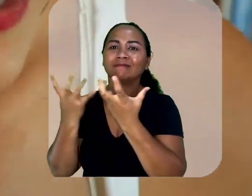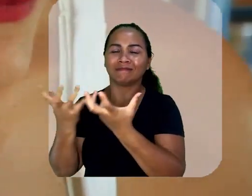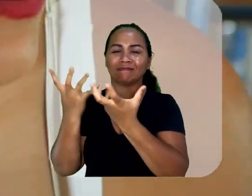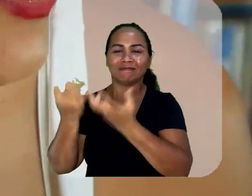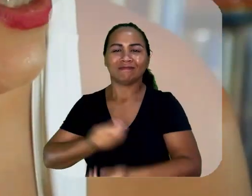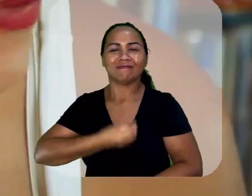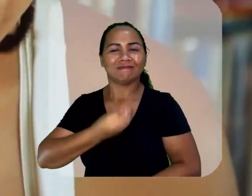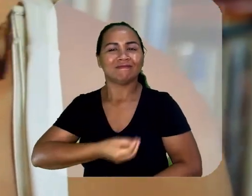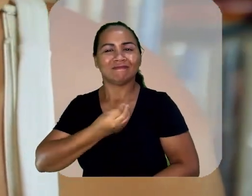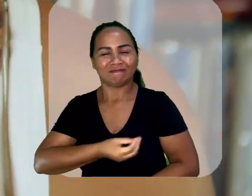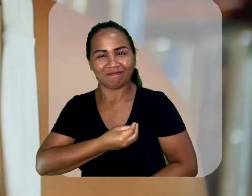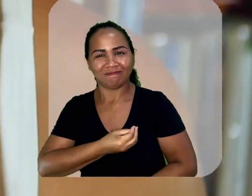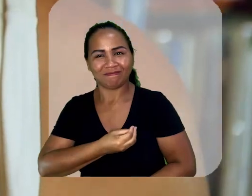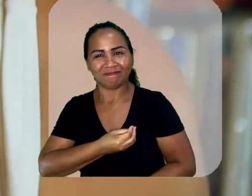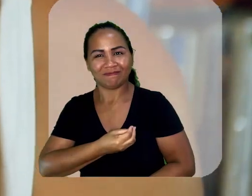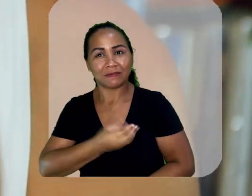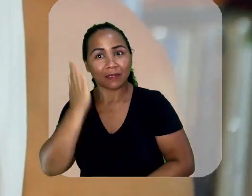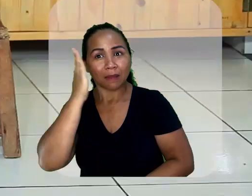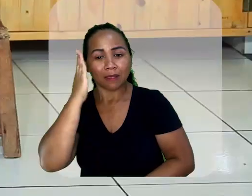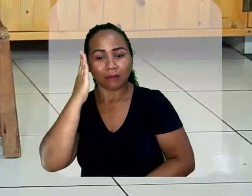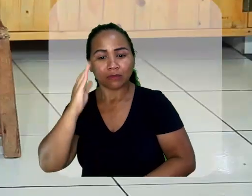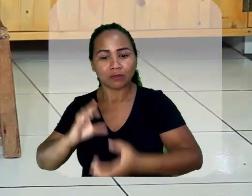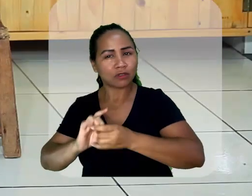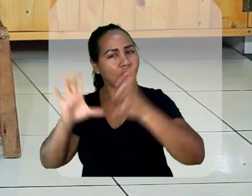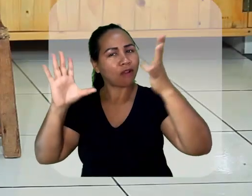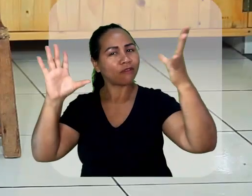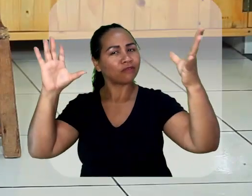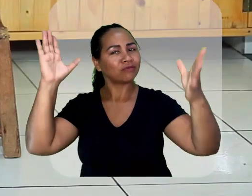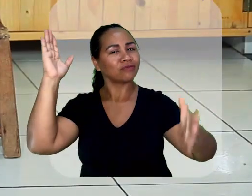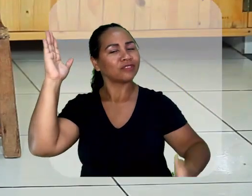E nos sabemos livres para ir